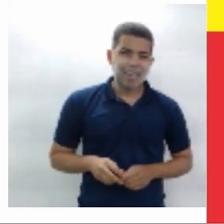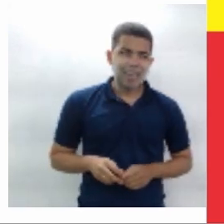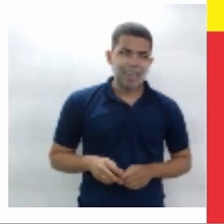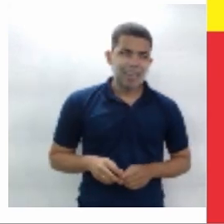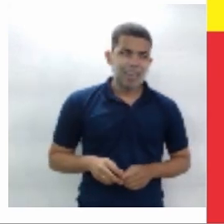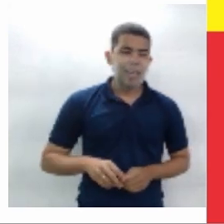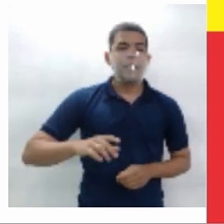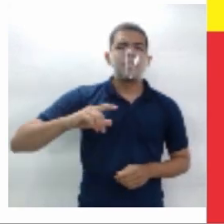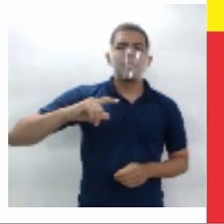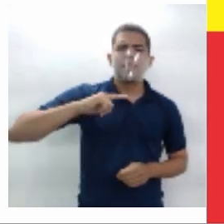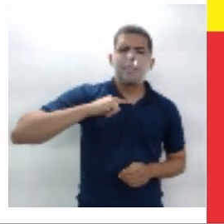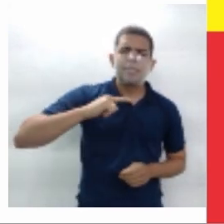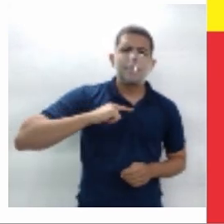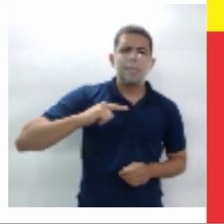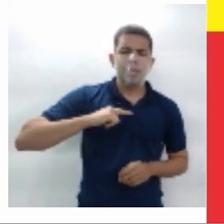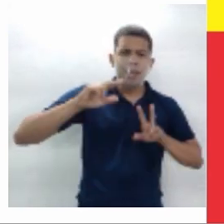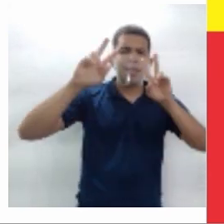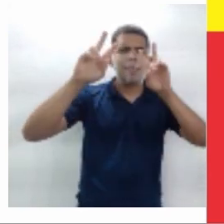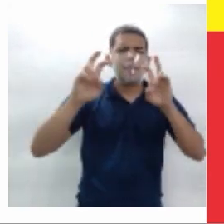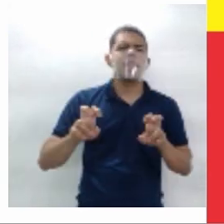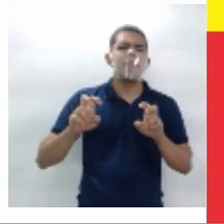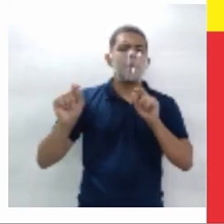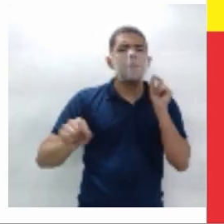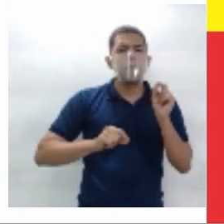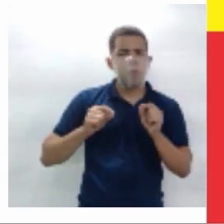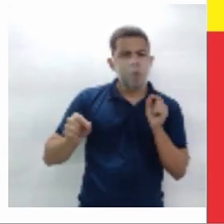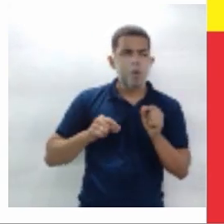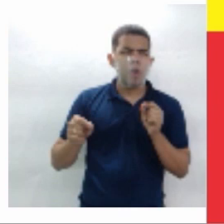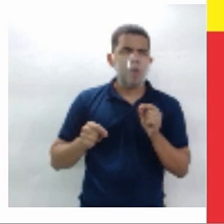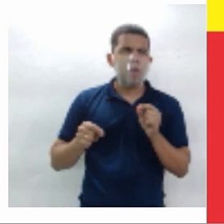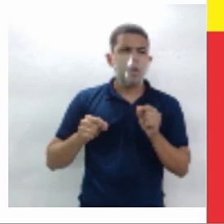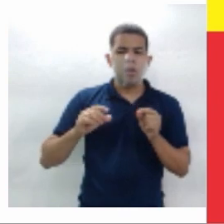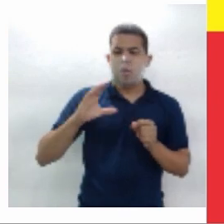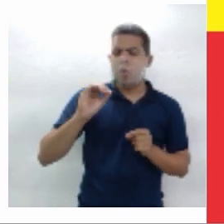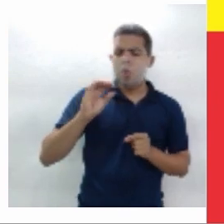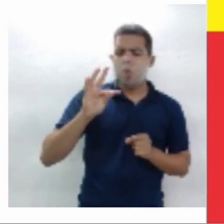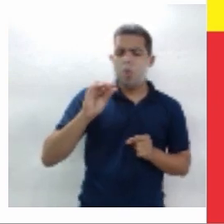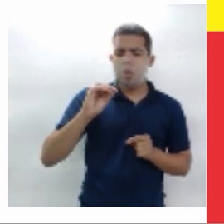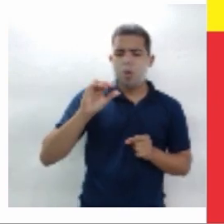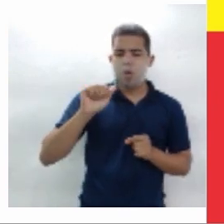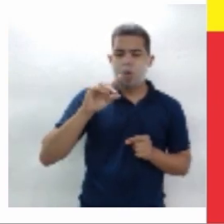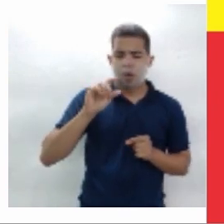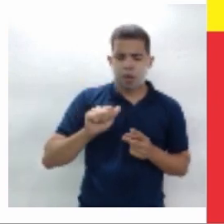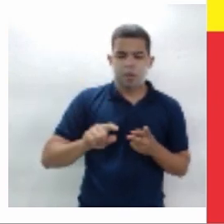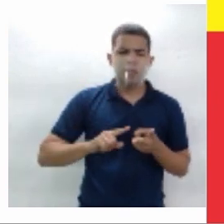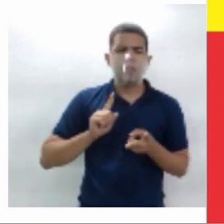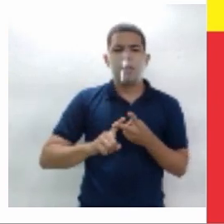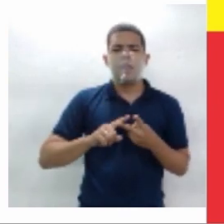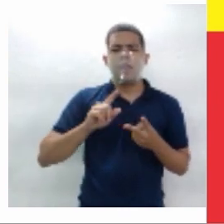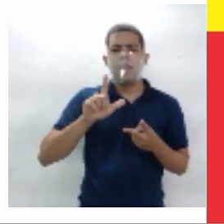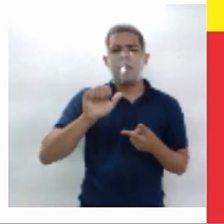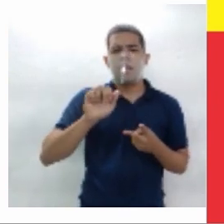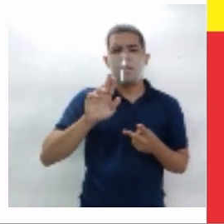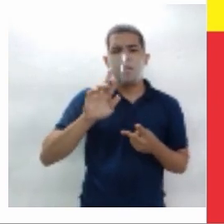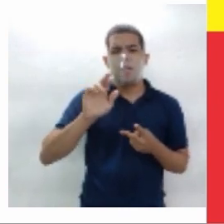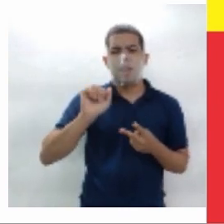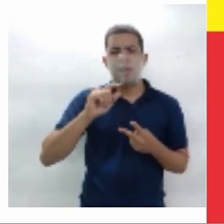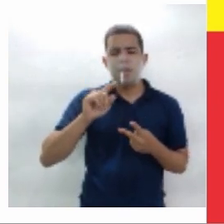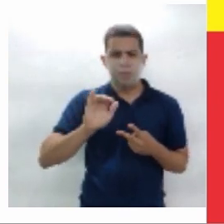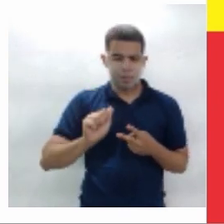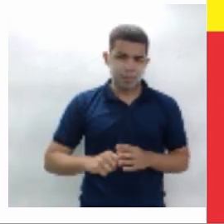tem ali a questão da formação de Gondwana e da Laurásia, até chegar